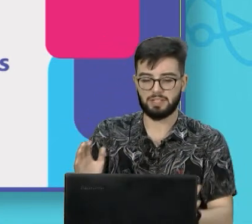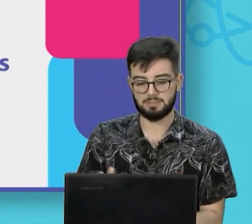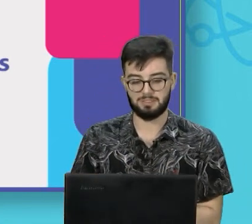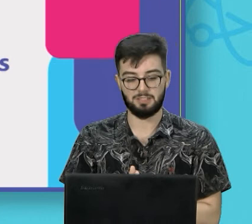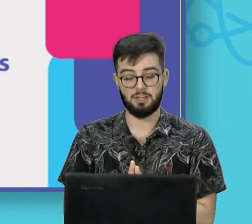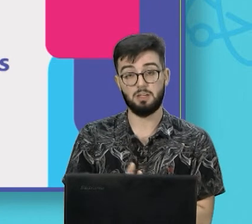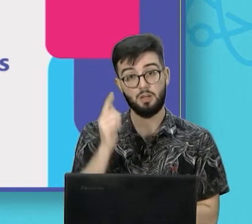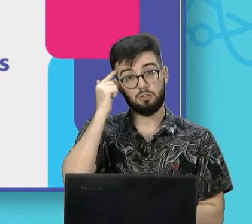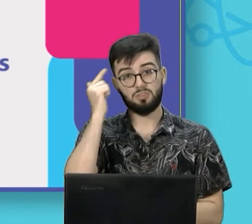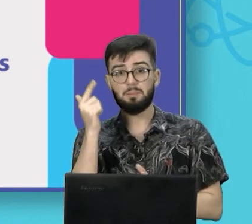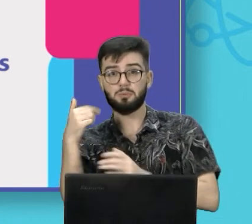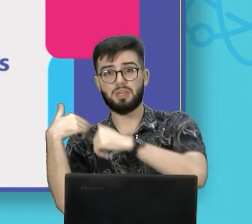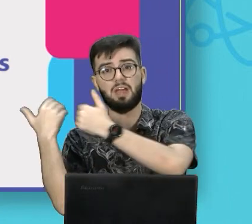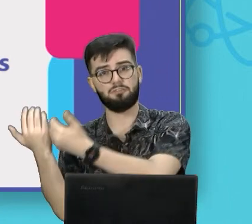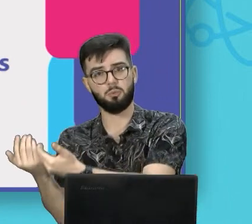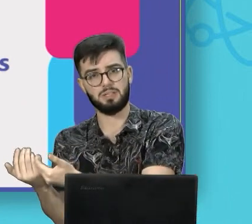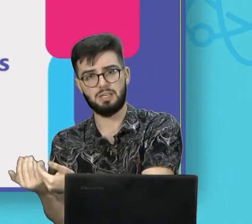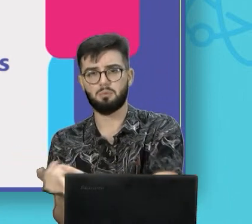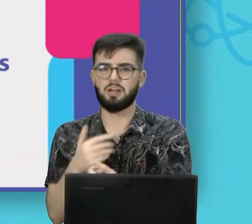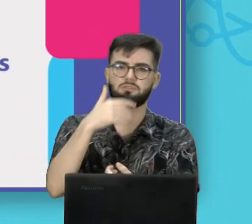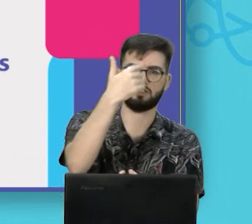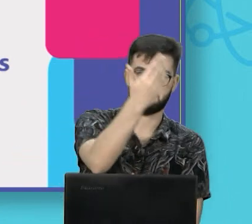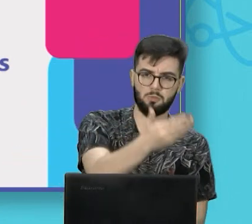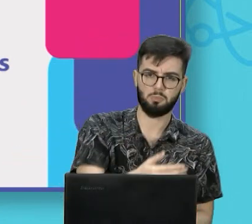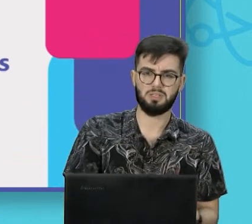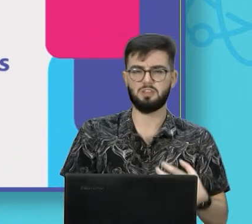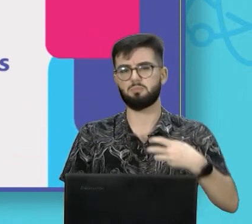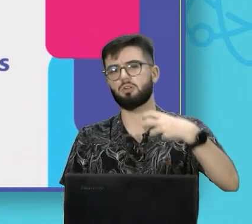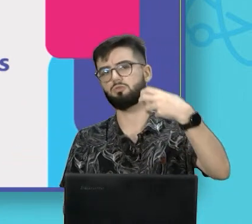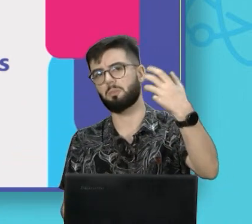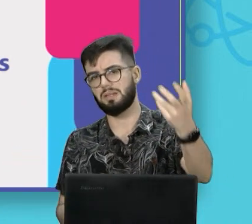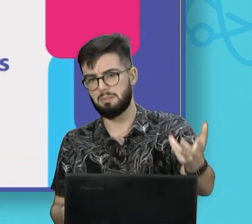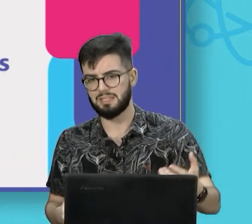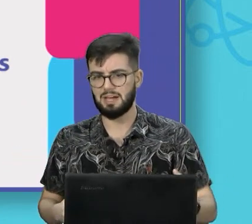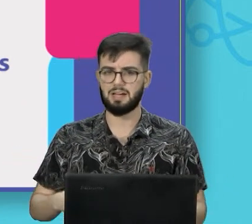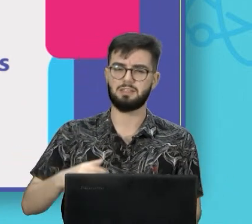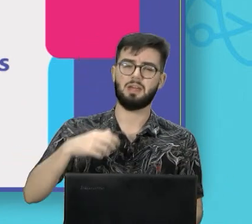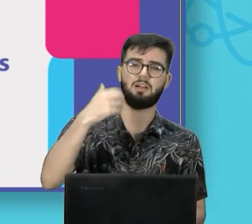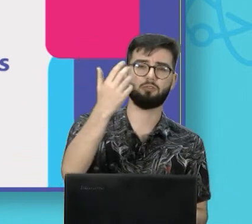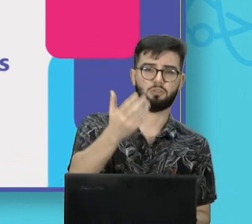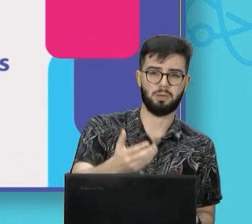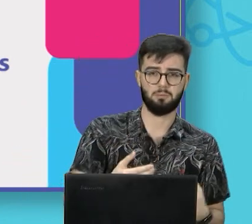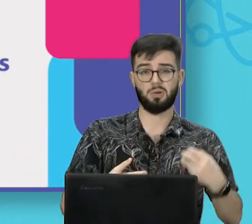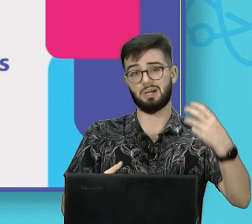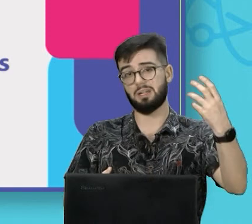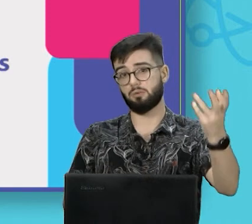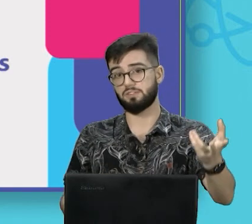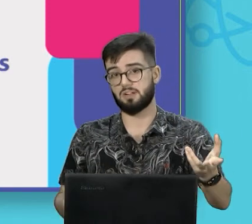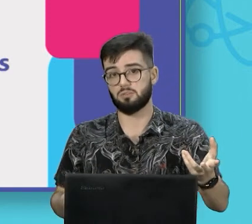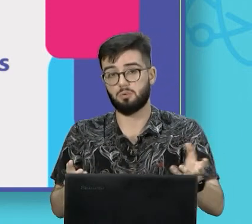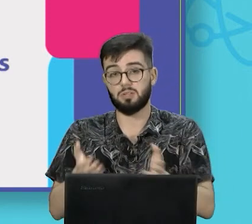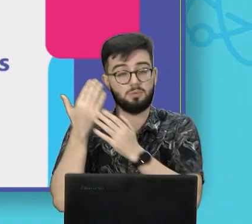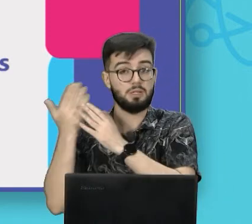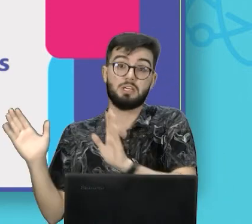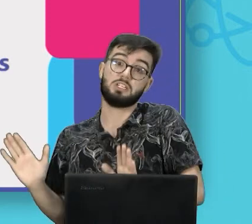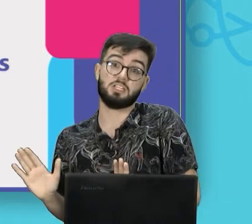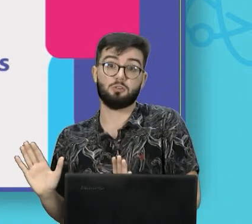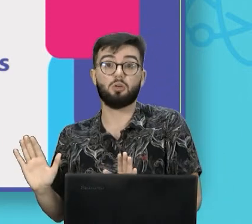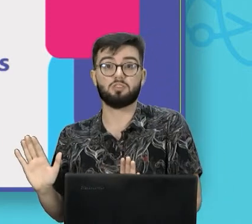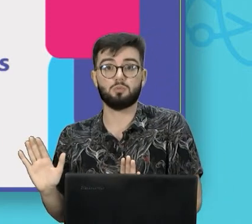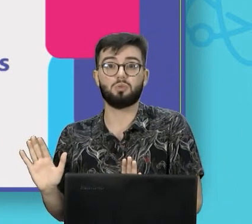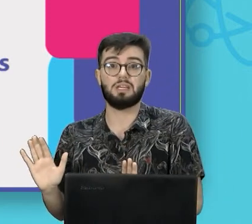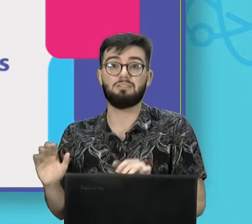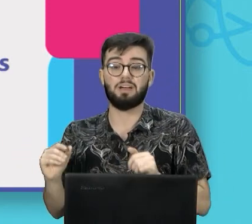nada do que o Frei Caneca tá dizendo aí só sabendo quem é a figura dele um cara influência do Iluminismo que lutou pela Liberdade Revolução Pernambucana EA Confederação do Equador